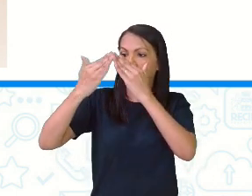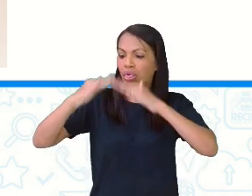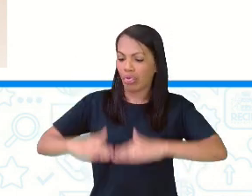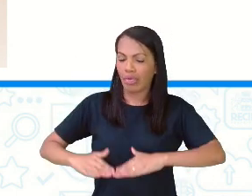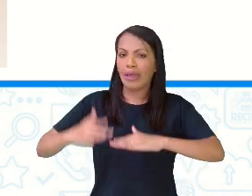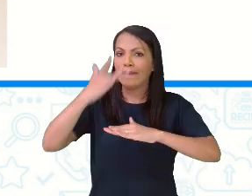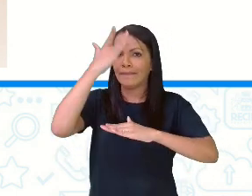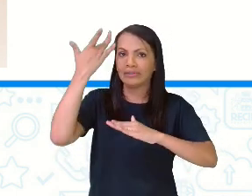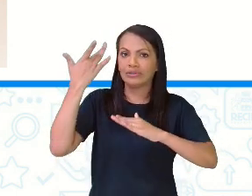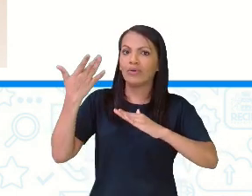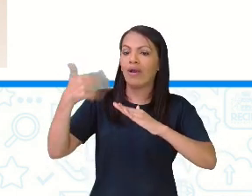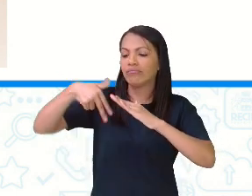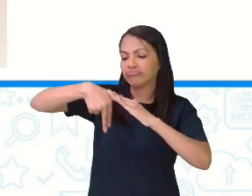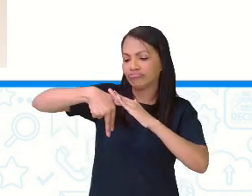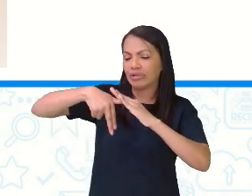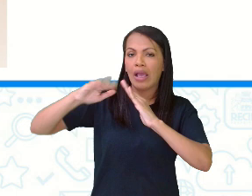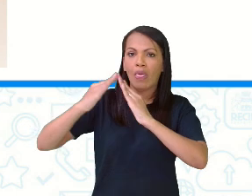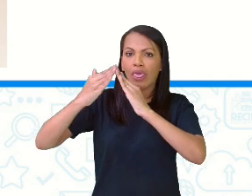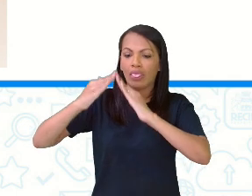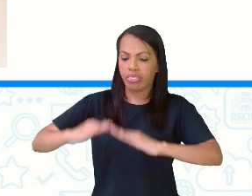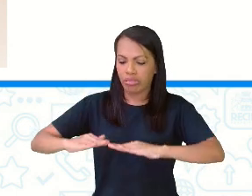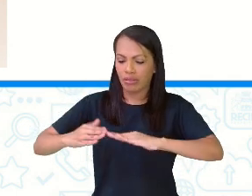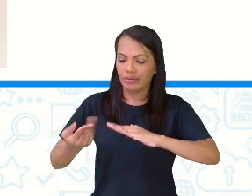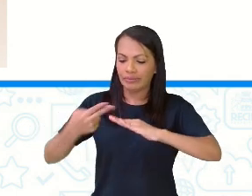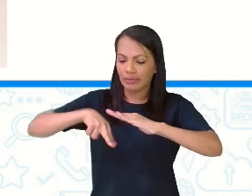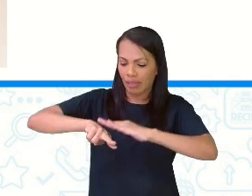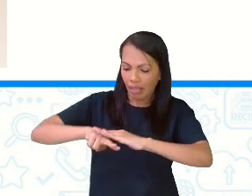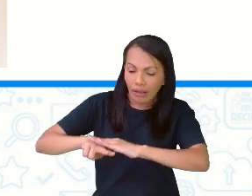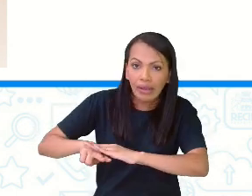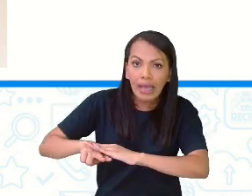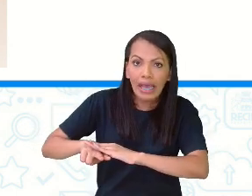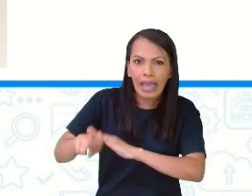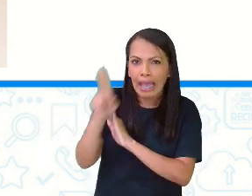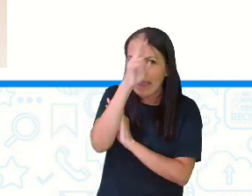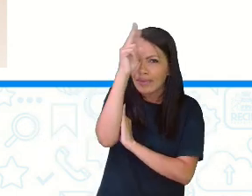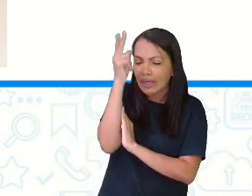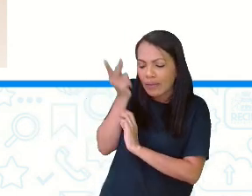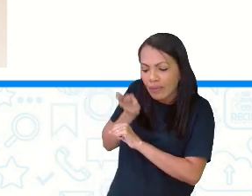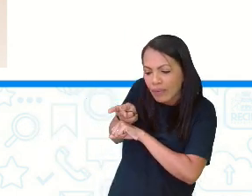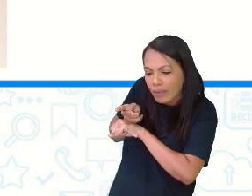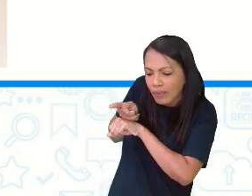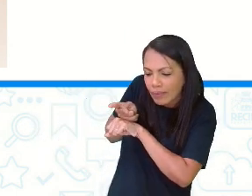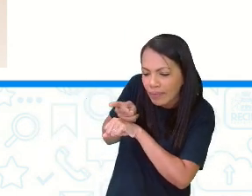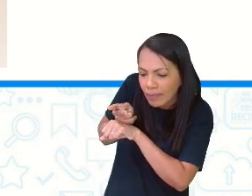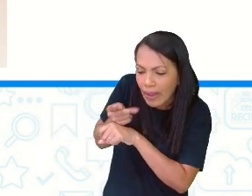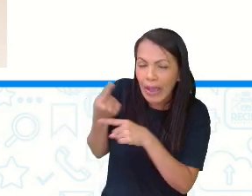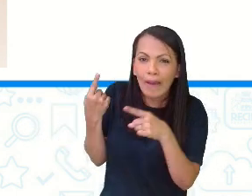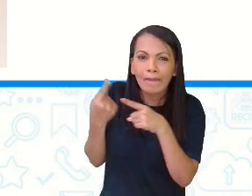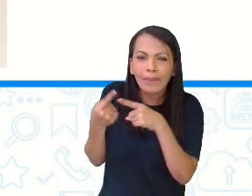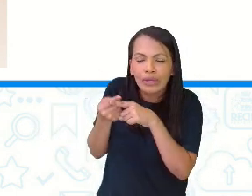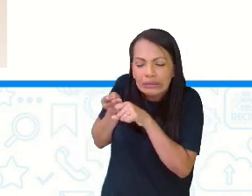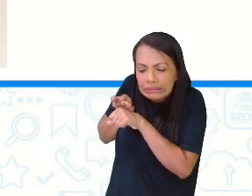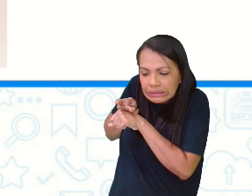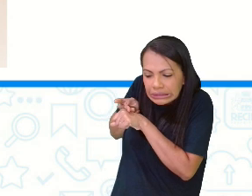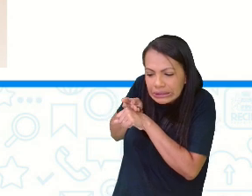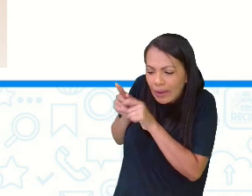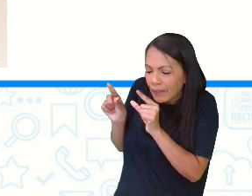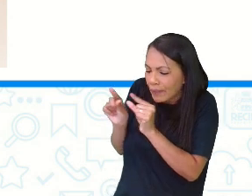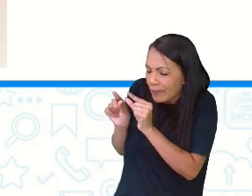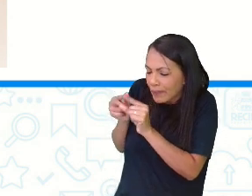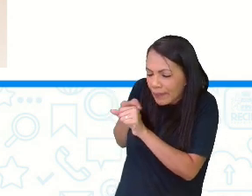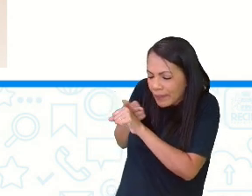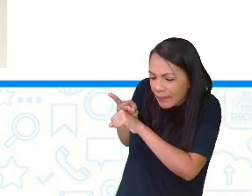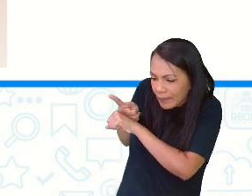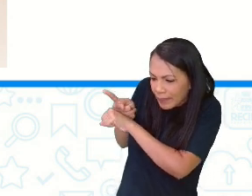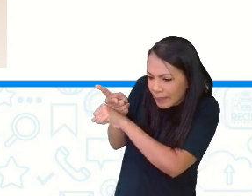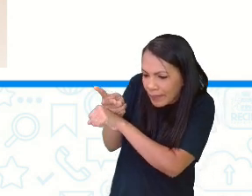ajudar nessa tarefa. A ideia é que as baratas e besouros possam entrar pelas frestas e identificar os